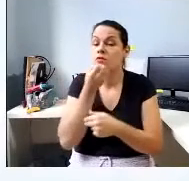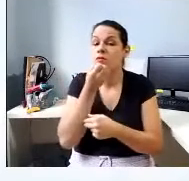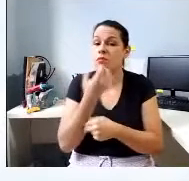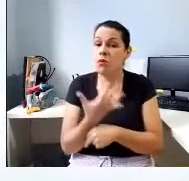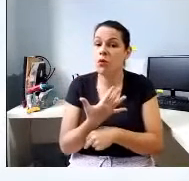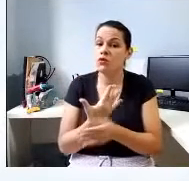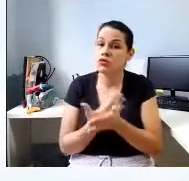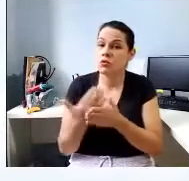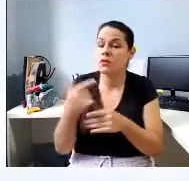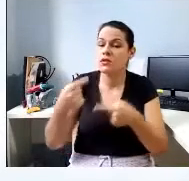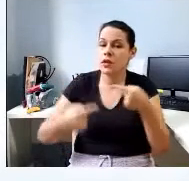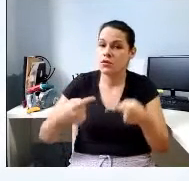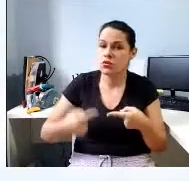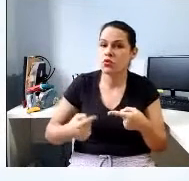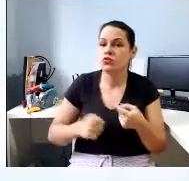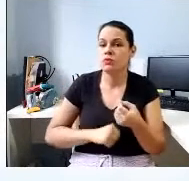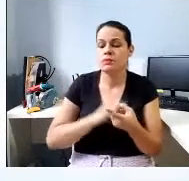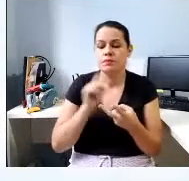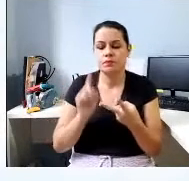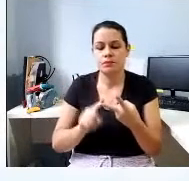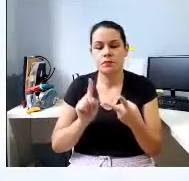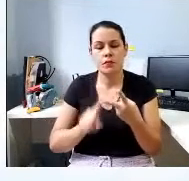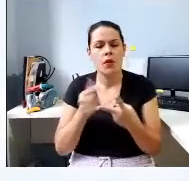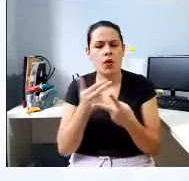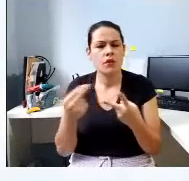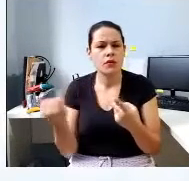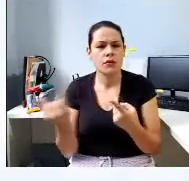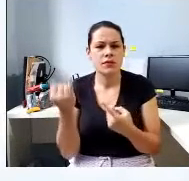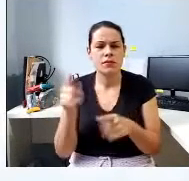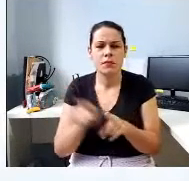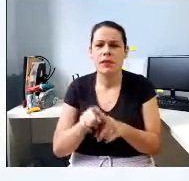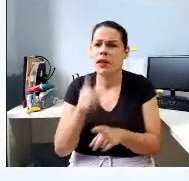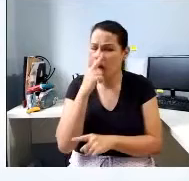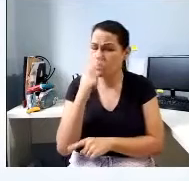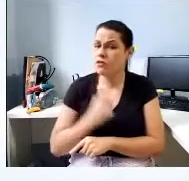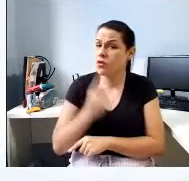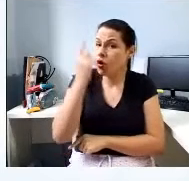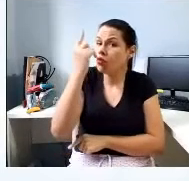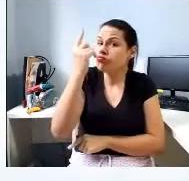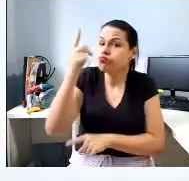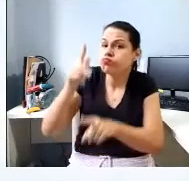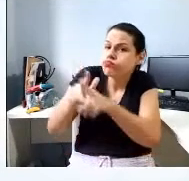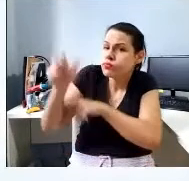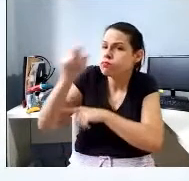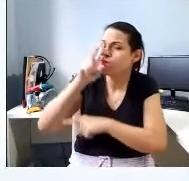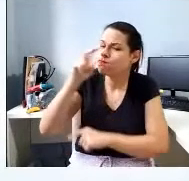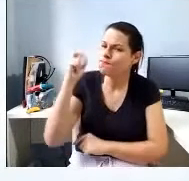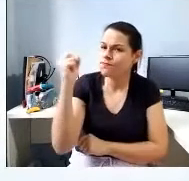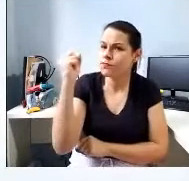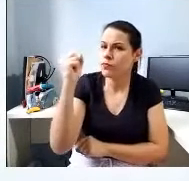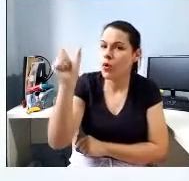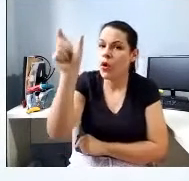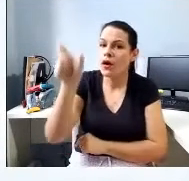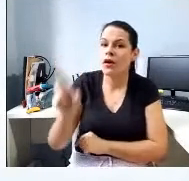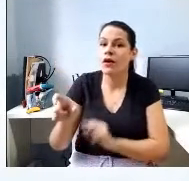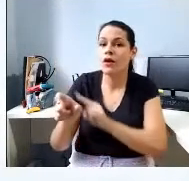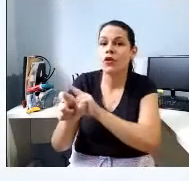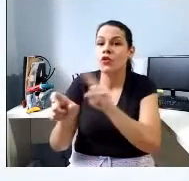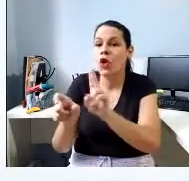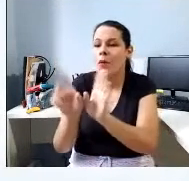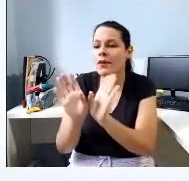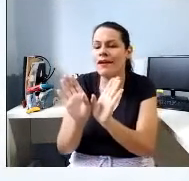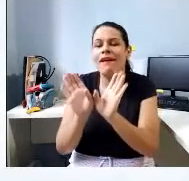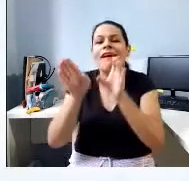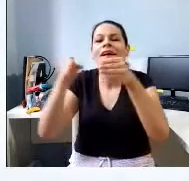cima. O segundo aspecto, eu acho que houve um grande vencedor nessa eleição, O grande vencedor chama-se Centrão,